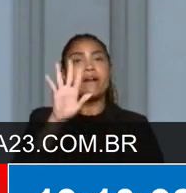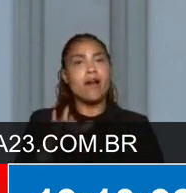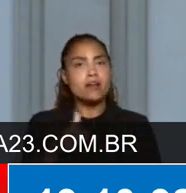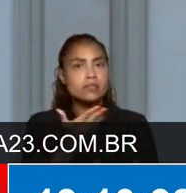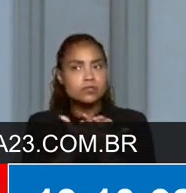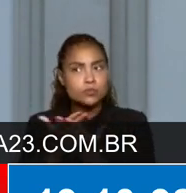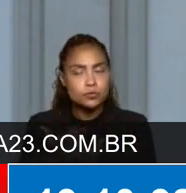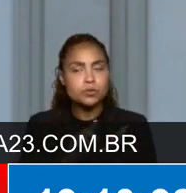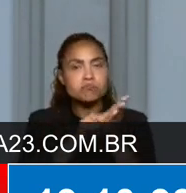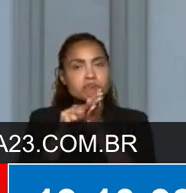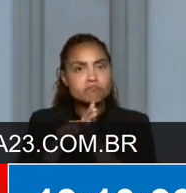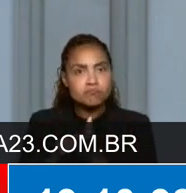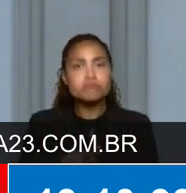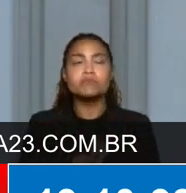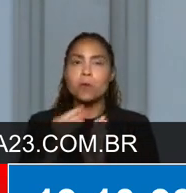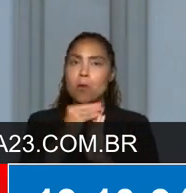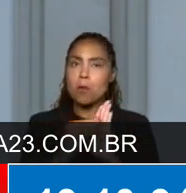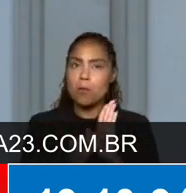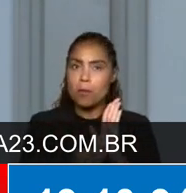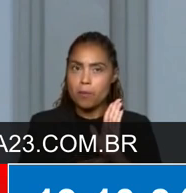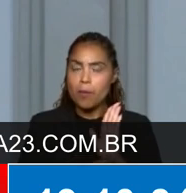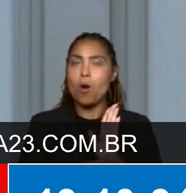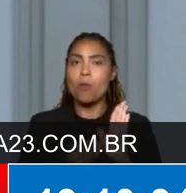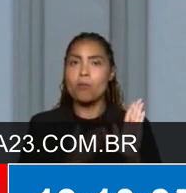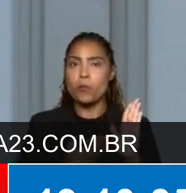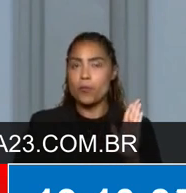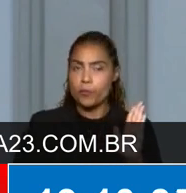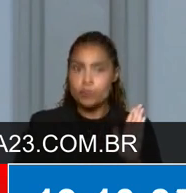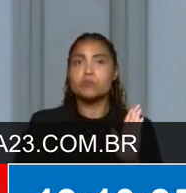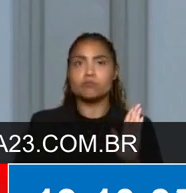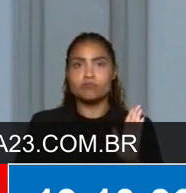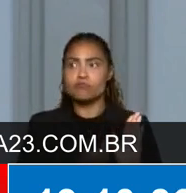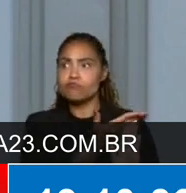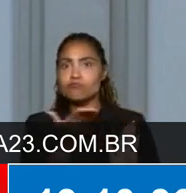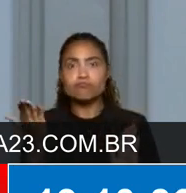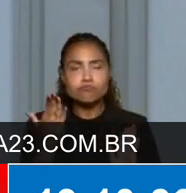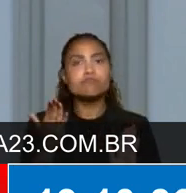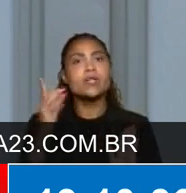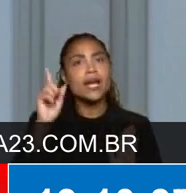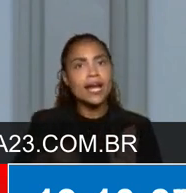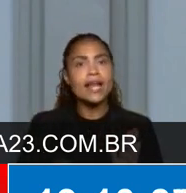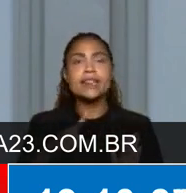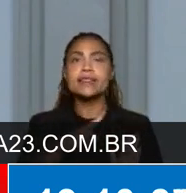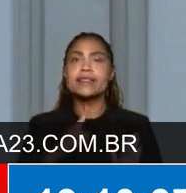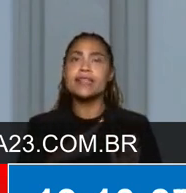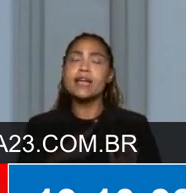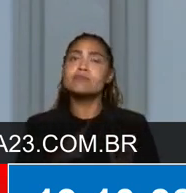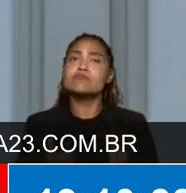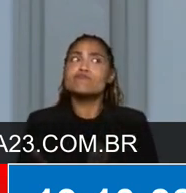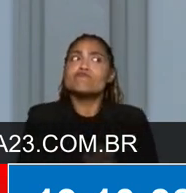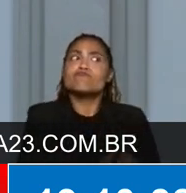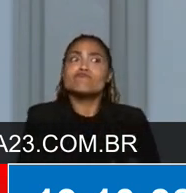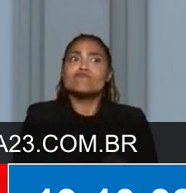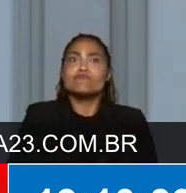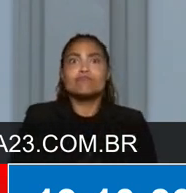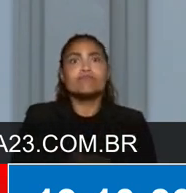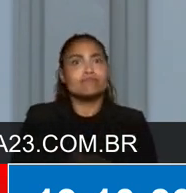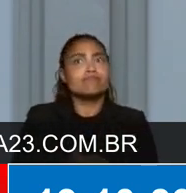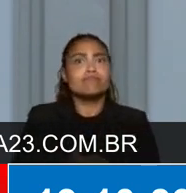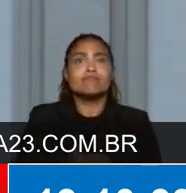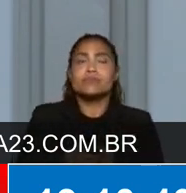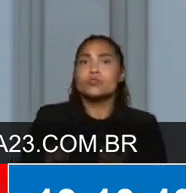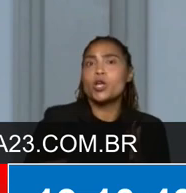conhece esses dados, os gestores de políticas públicas e gestoras entendem, na verdade, que a gente ainda tem uma subnotificação muito grande. A gente